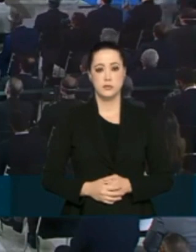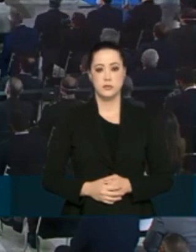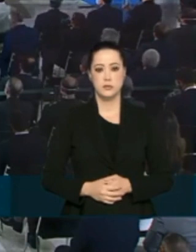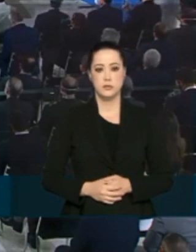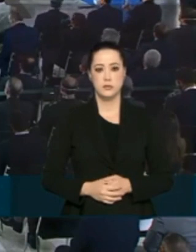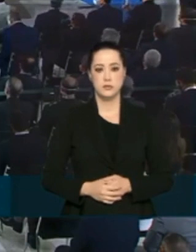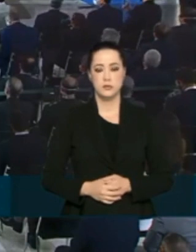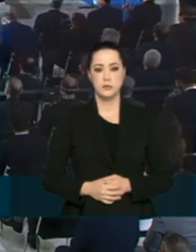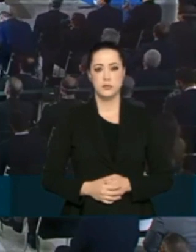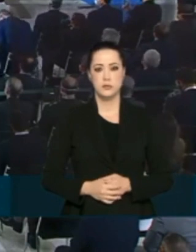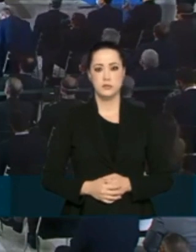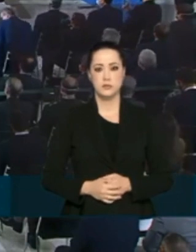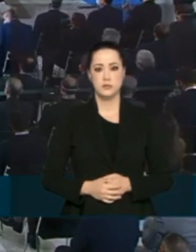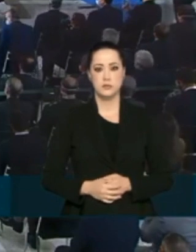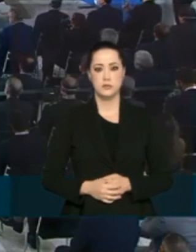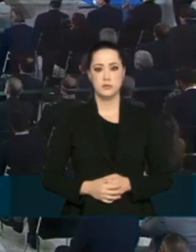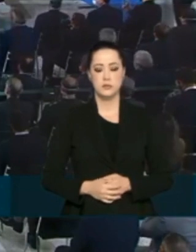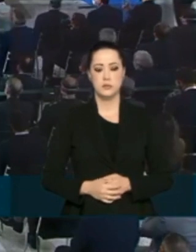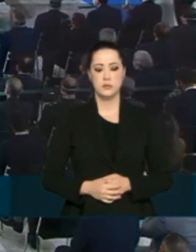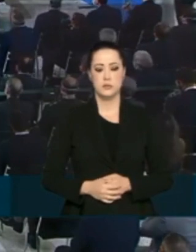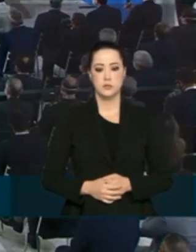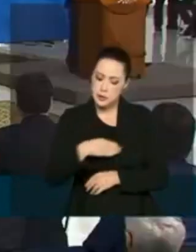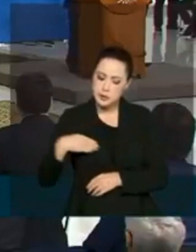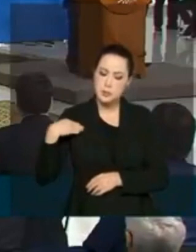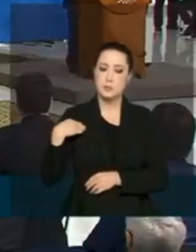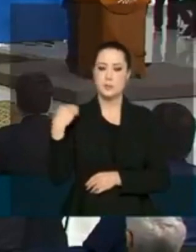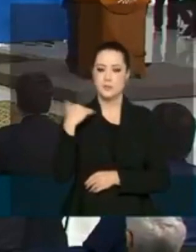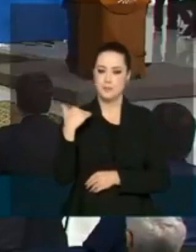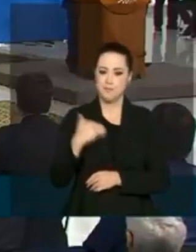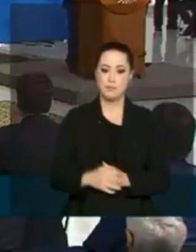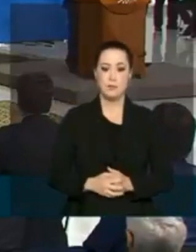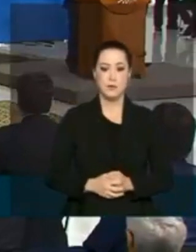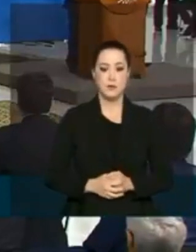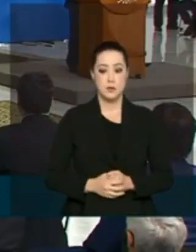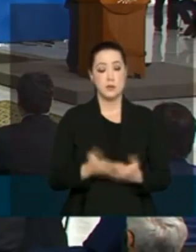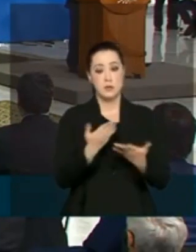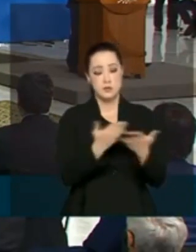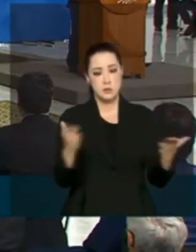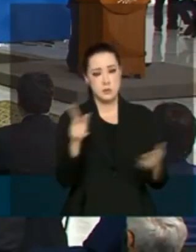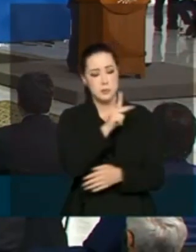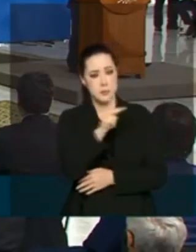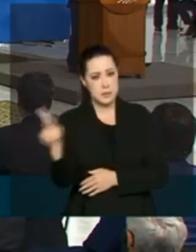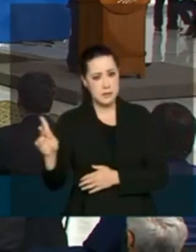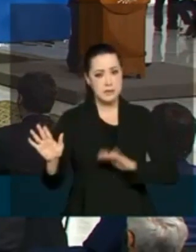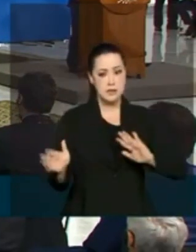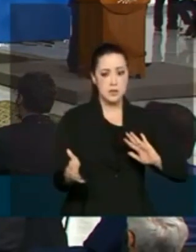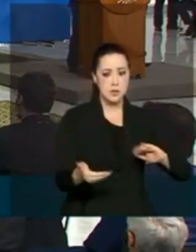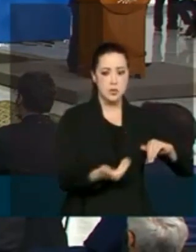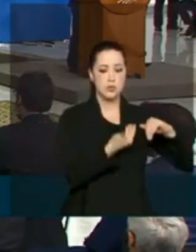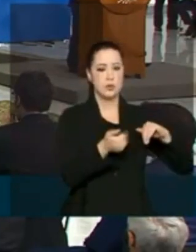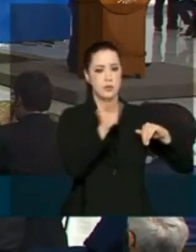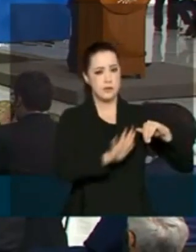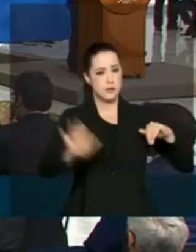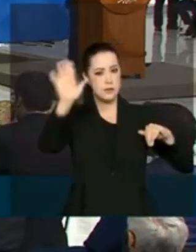Brasil e derrubar o governo Bolsonaro. Como é regra em todos os anos, o Brasil abre os discursos das lideranças antes da Assembleia Geral da ONU.